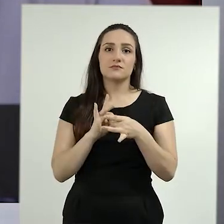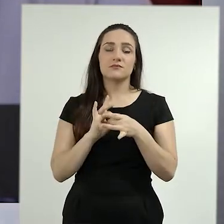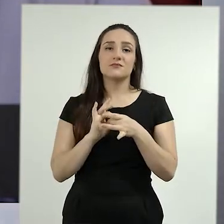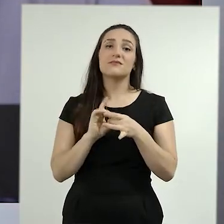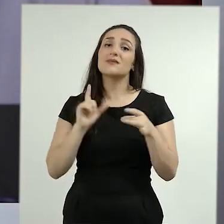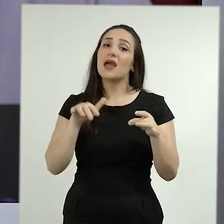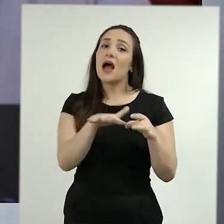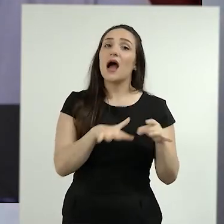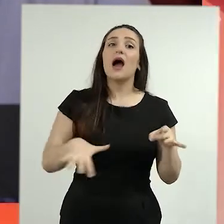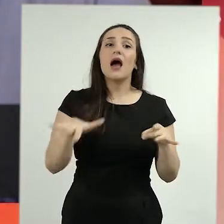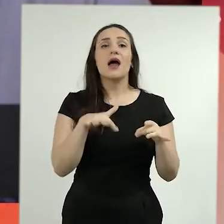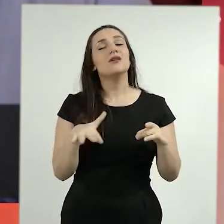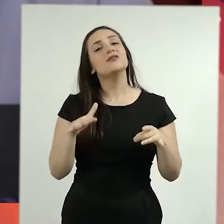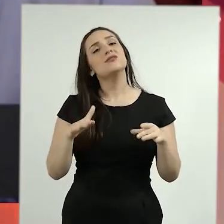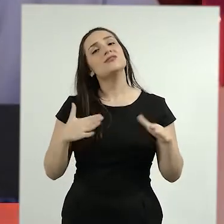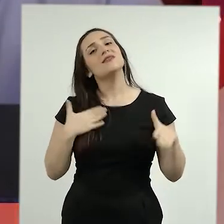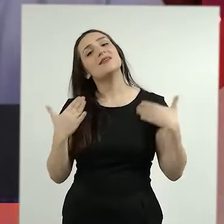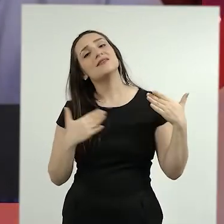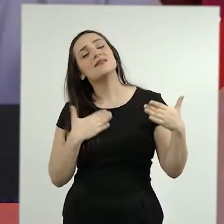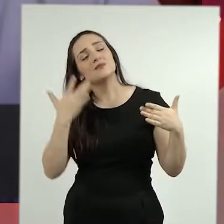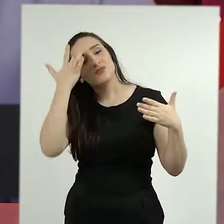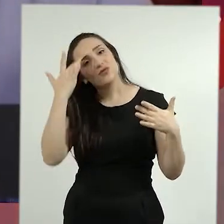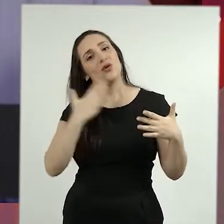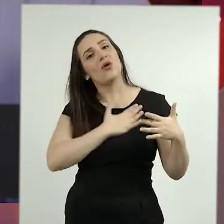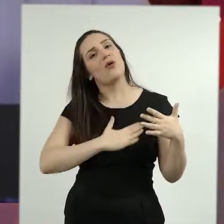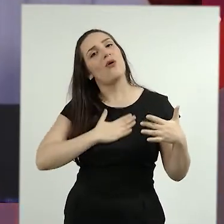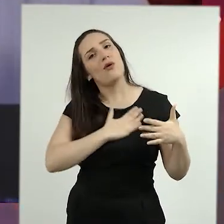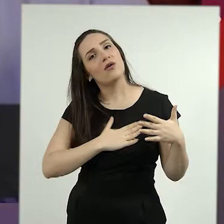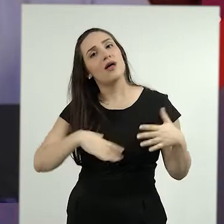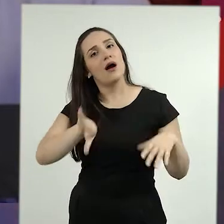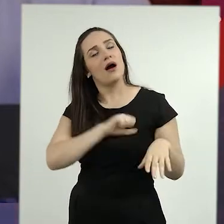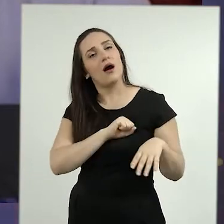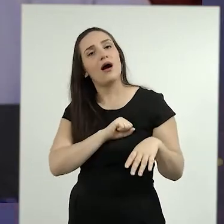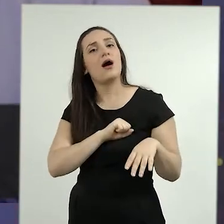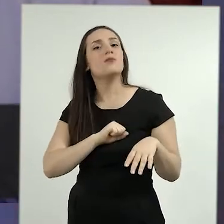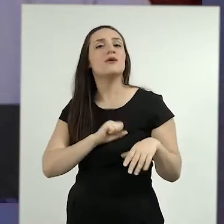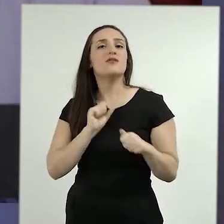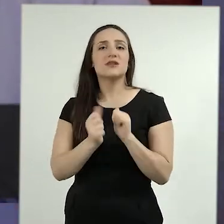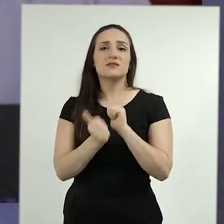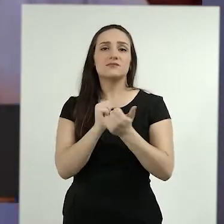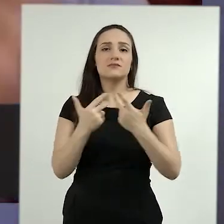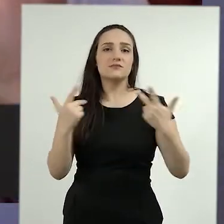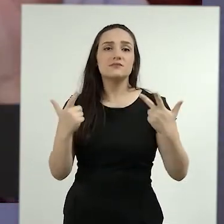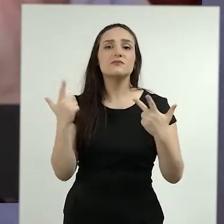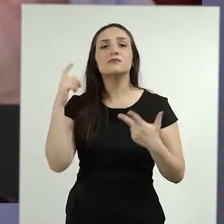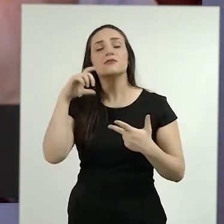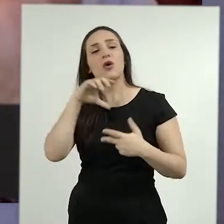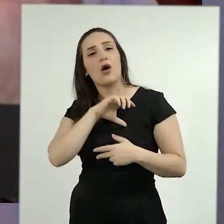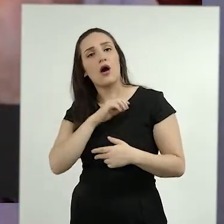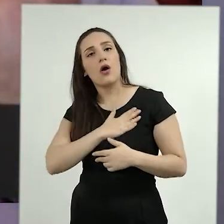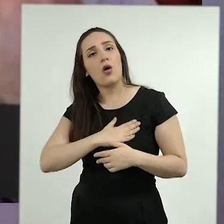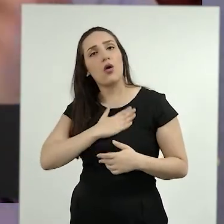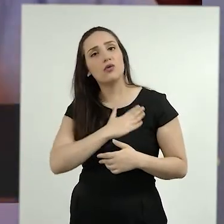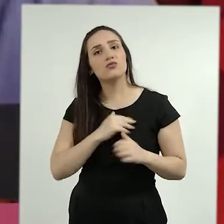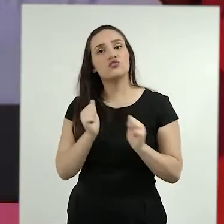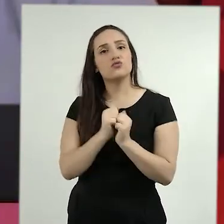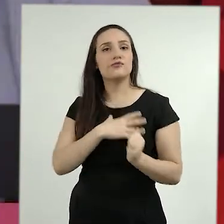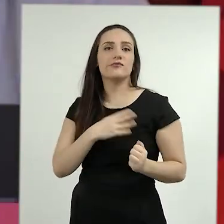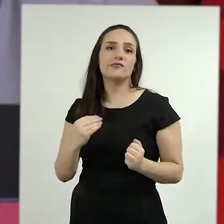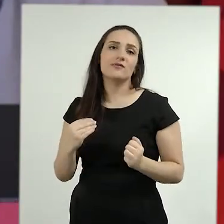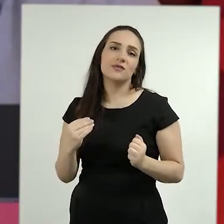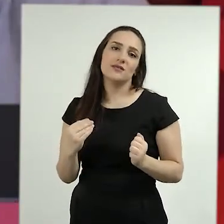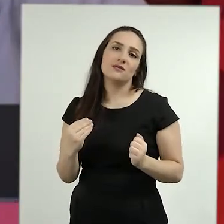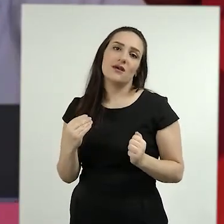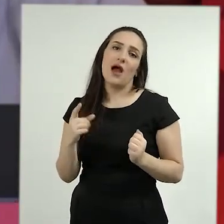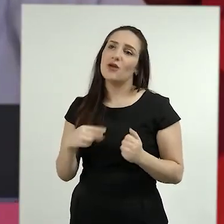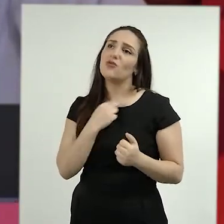que você disse, é uma área de convivência, é uma área de lazer, onde as famílias vão confraternizar, vão praticar esportes, vão levar os filhos,